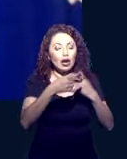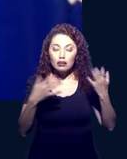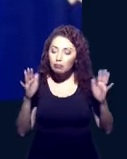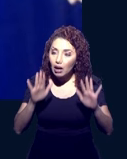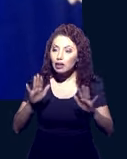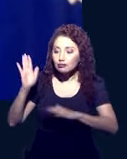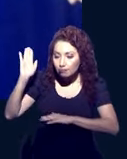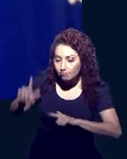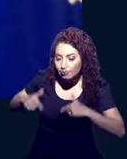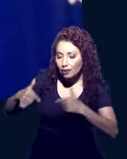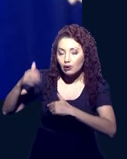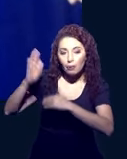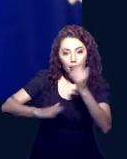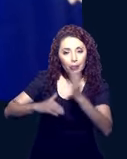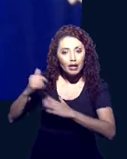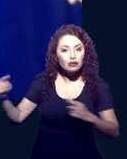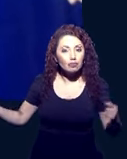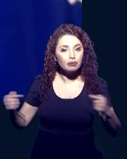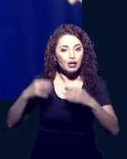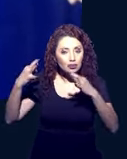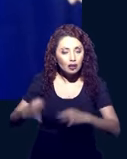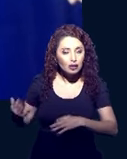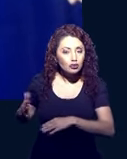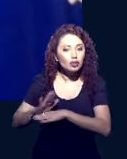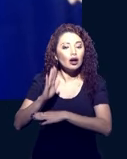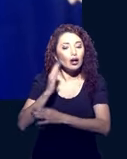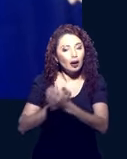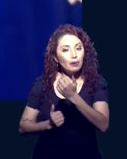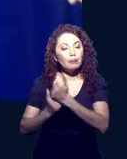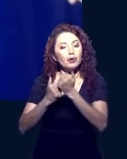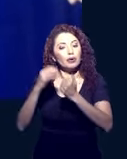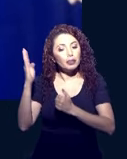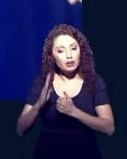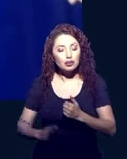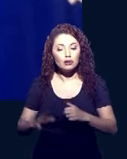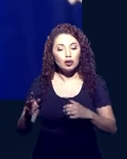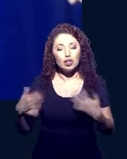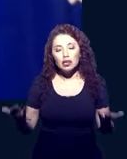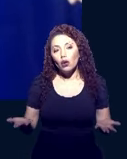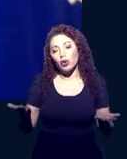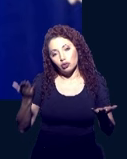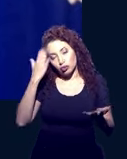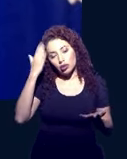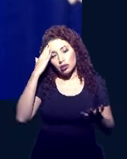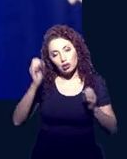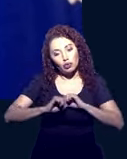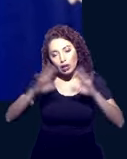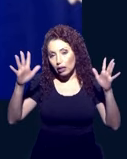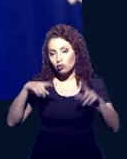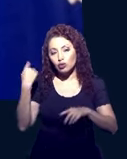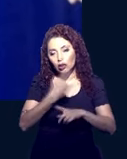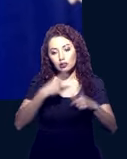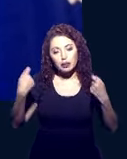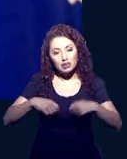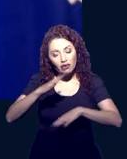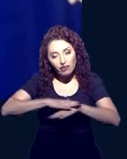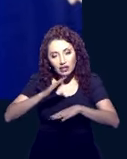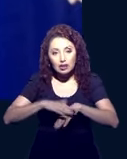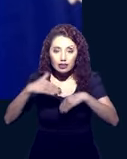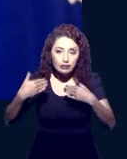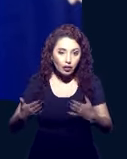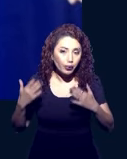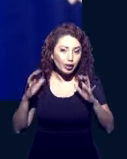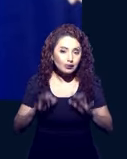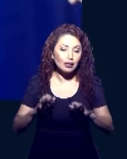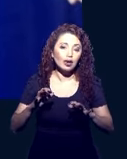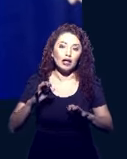dentro do Objetivo com comum que parece para mim muito claro o que que nós precisamos fazer então nessa atuada O Senado Federal